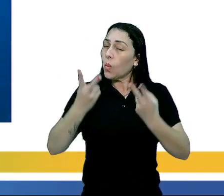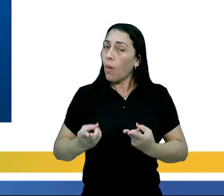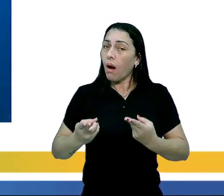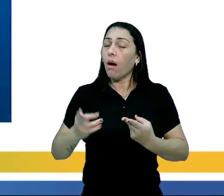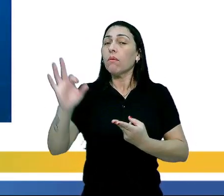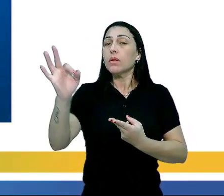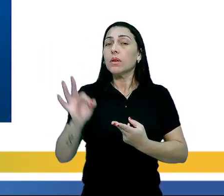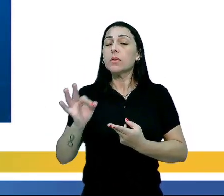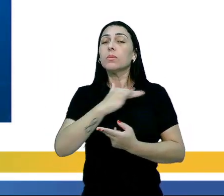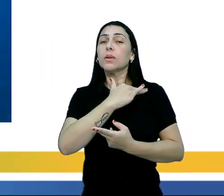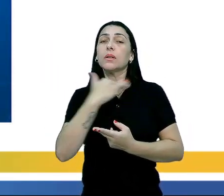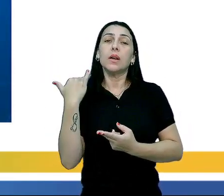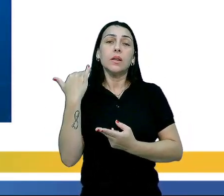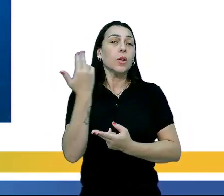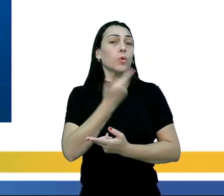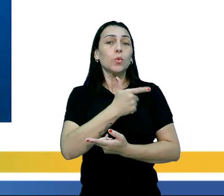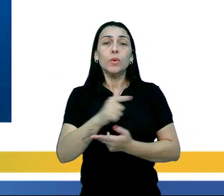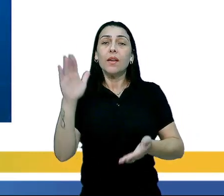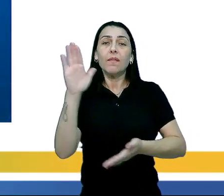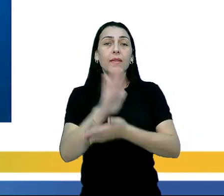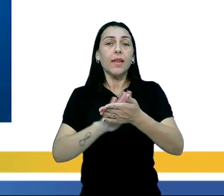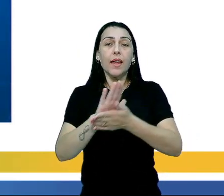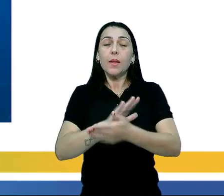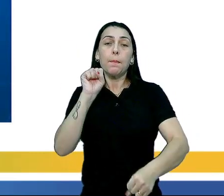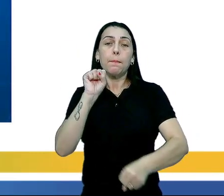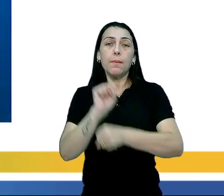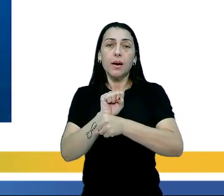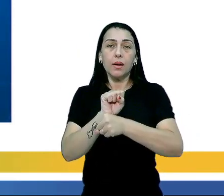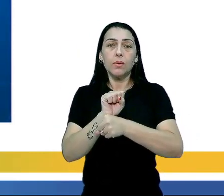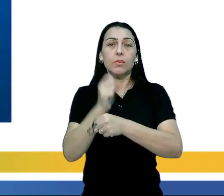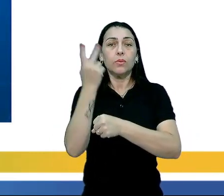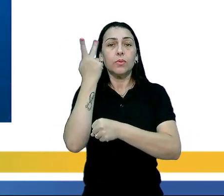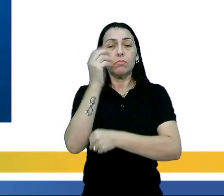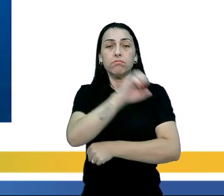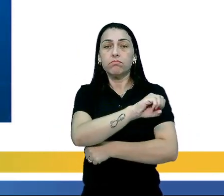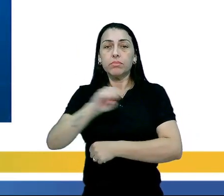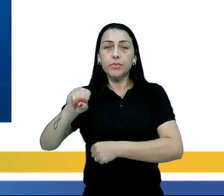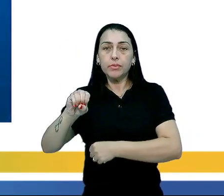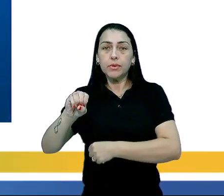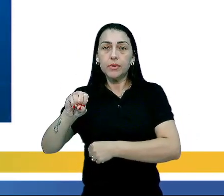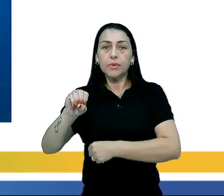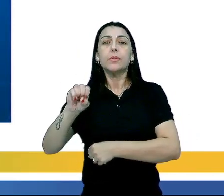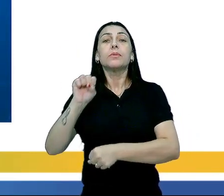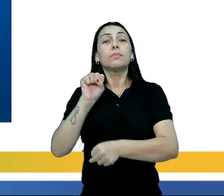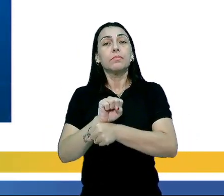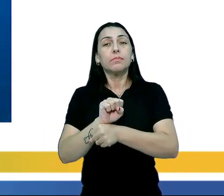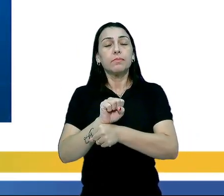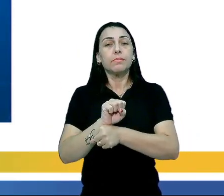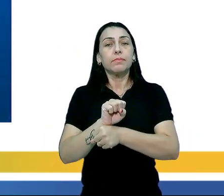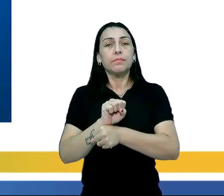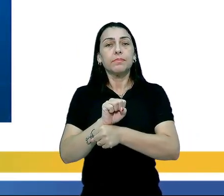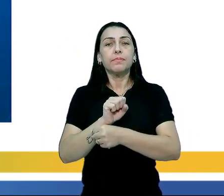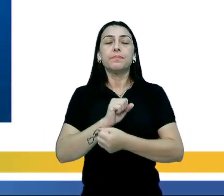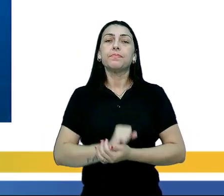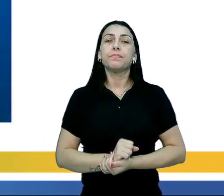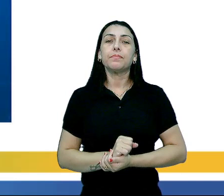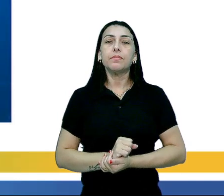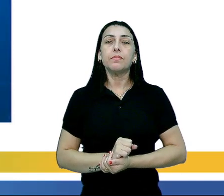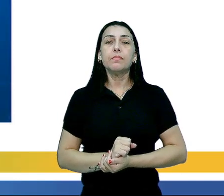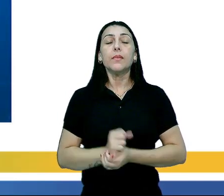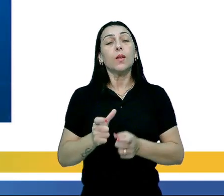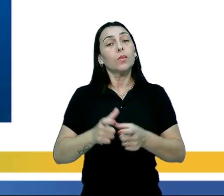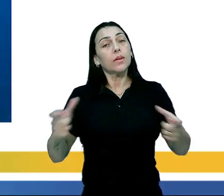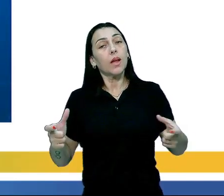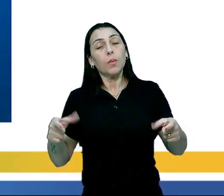taxas iguais de mortalidade, a gente tem um crescimento natural nulo, em que a população simplesmente estagnou. Ela